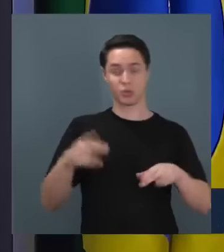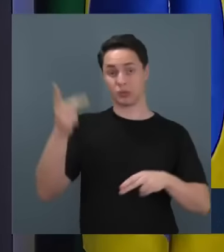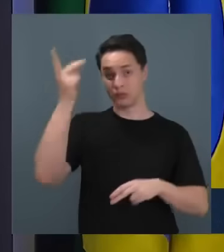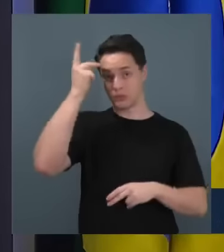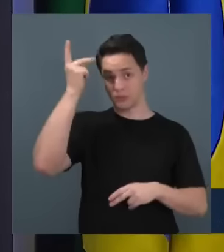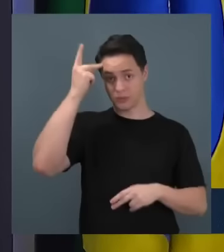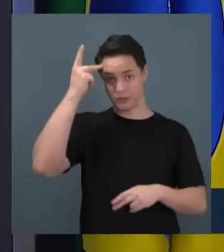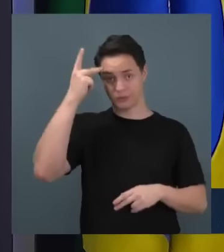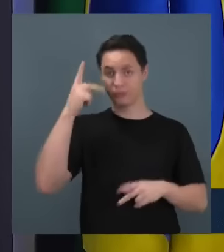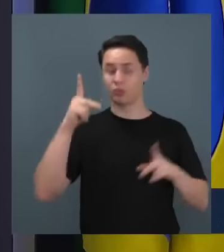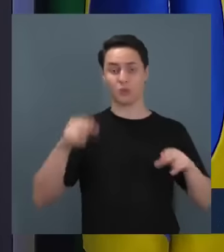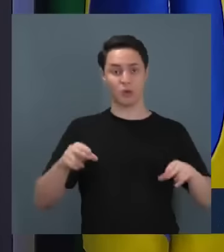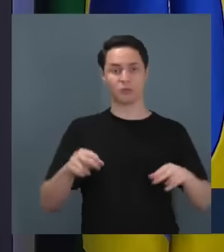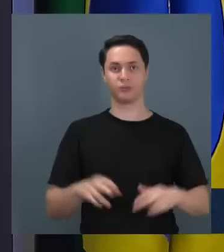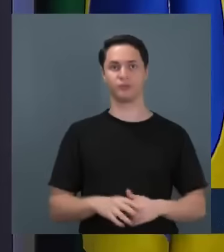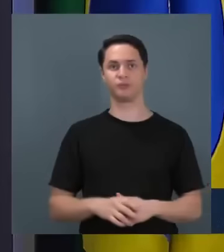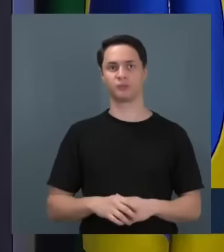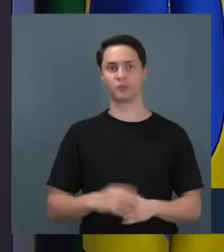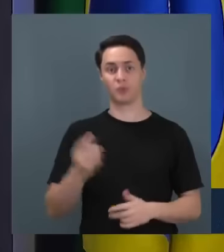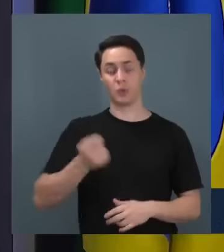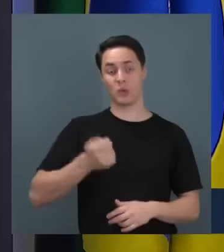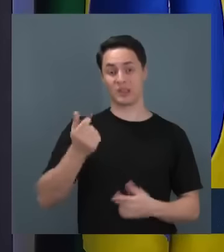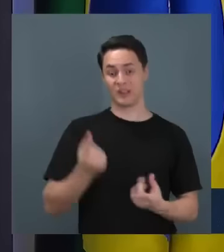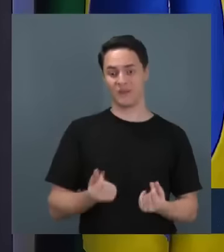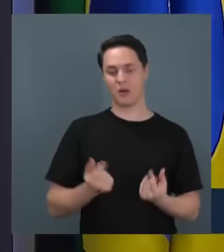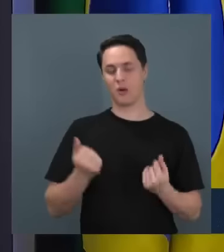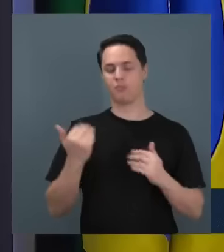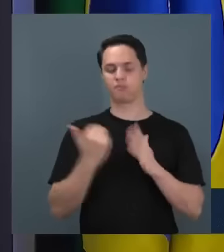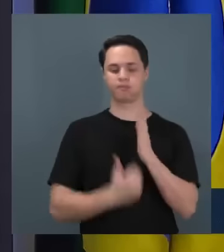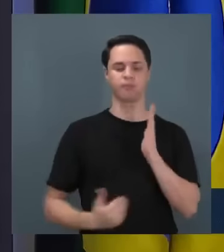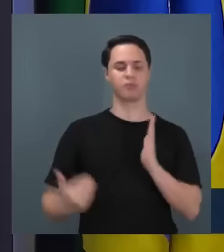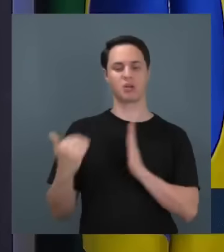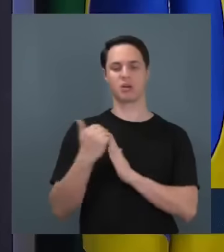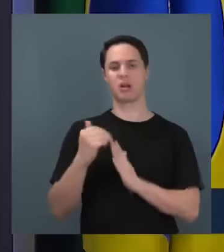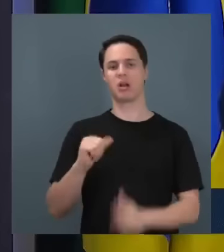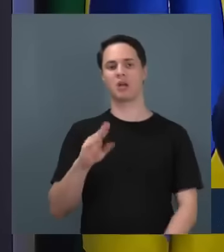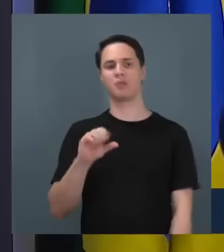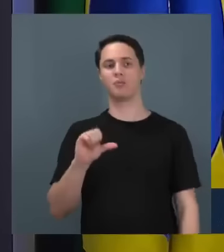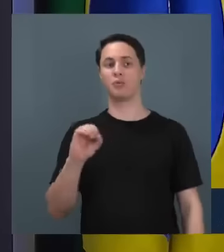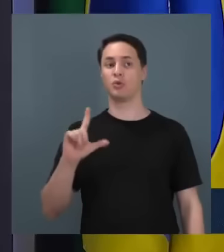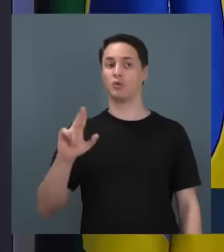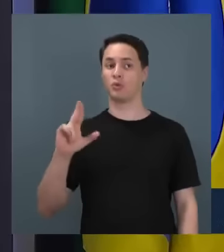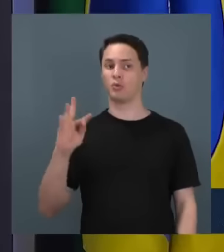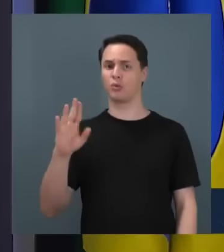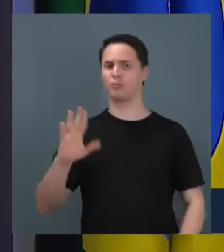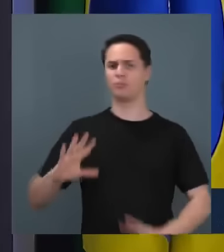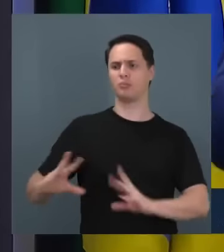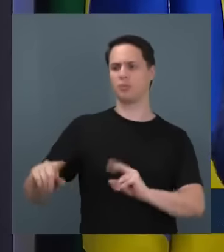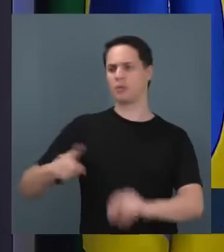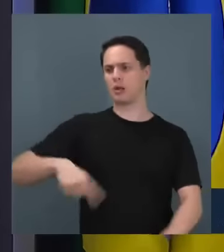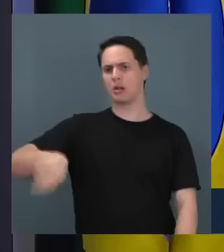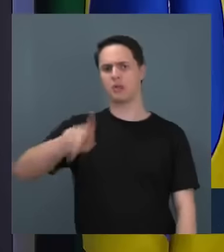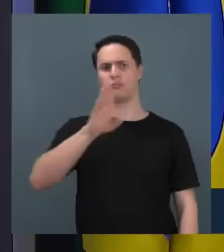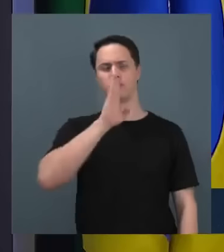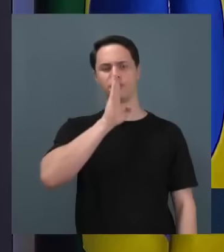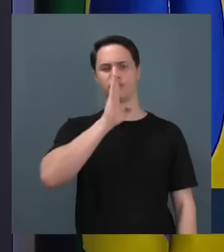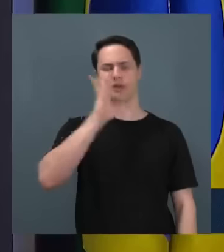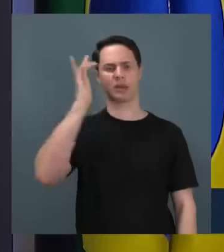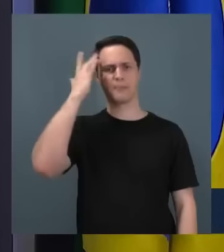Ceará, quase em valores absolutos, para todo mundo ficar em silêncio e achar que está tudo sob